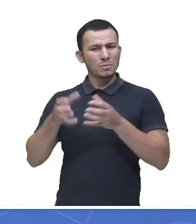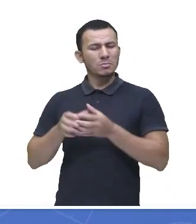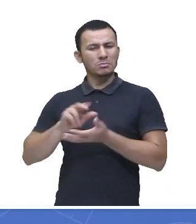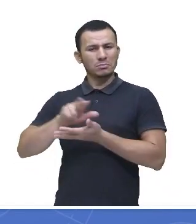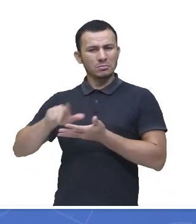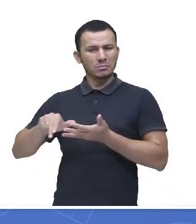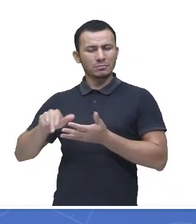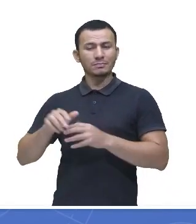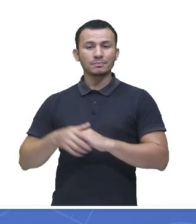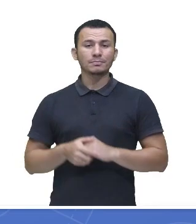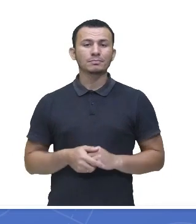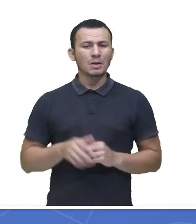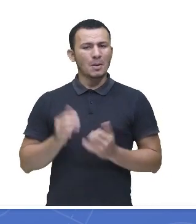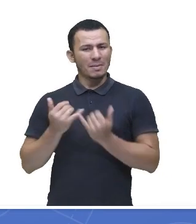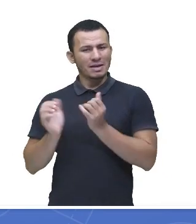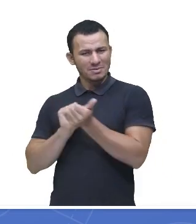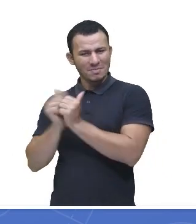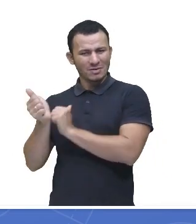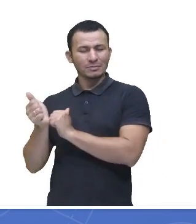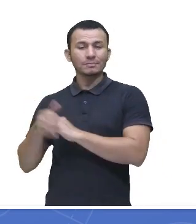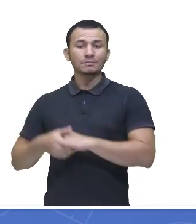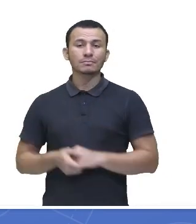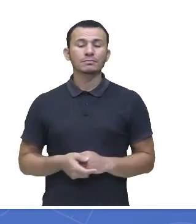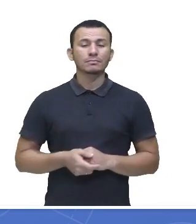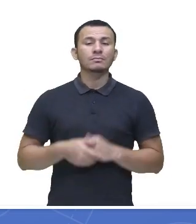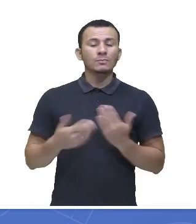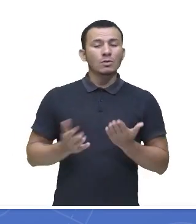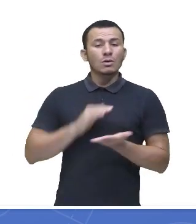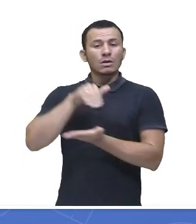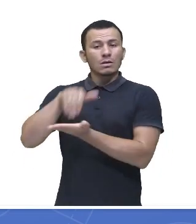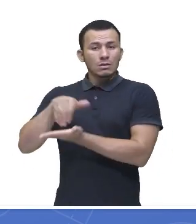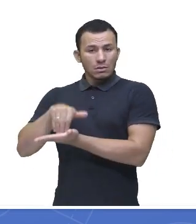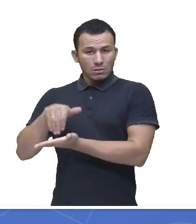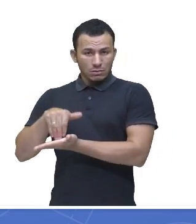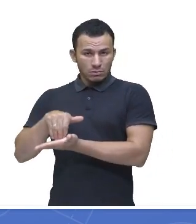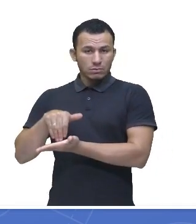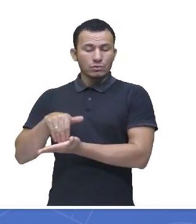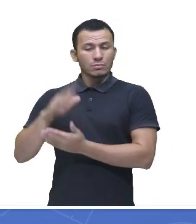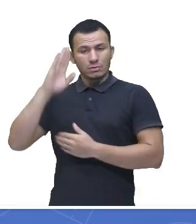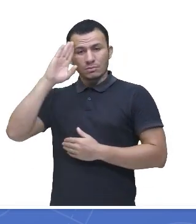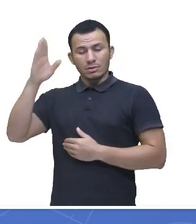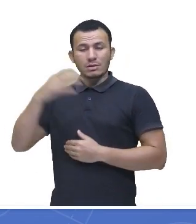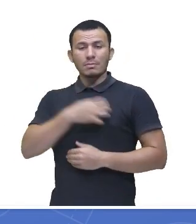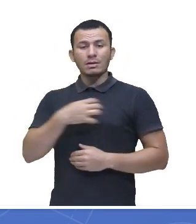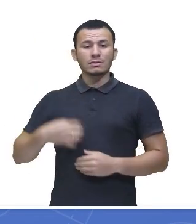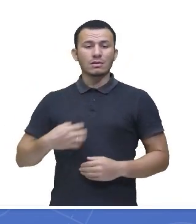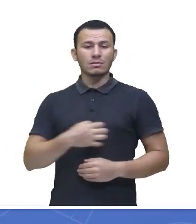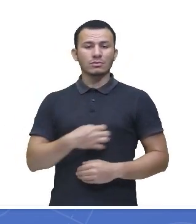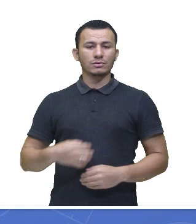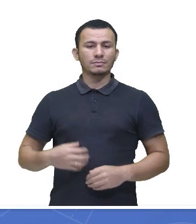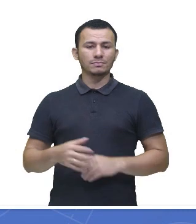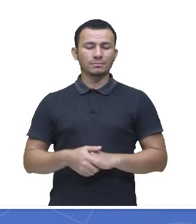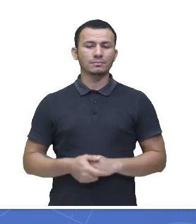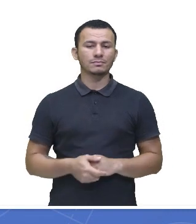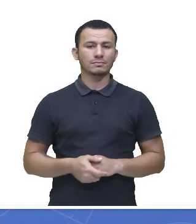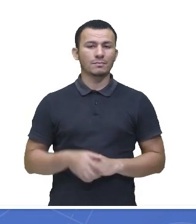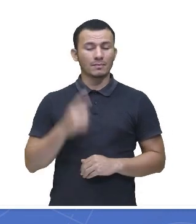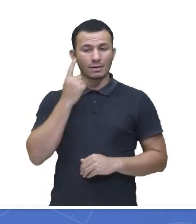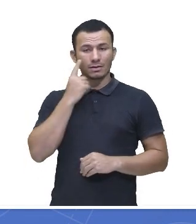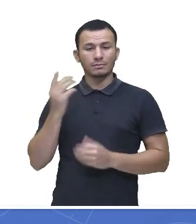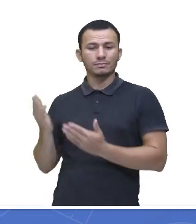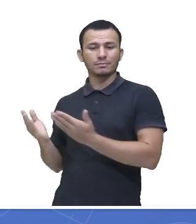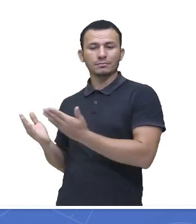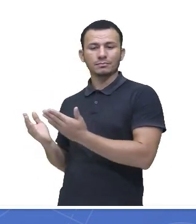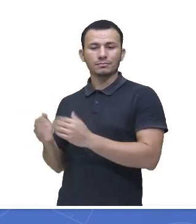Beleza? Vamos dar uma olhada, por fim, no nosso sistema digestório e os principais órgãos? Vamos dar uma olhada? Gente, então aí a gente tem,